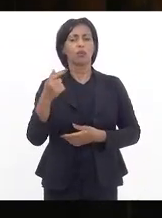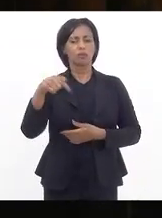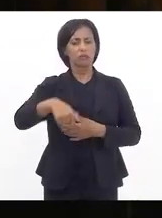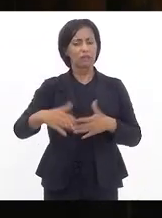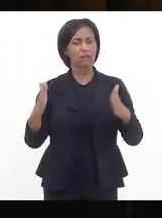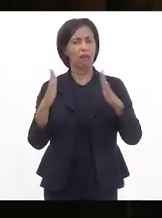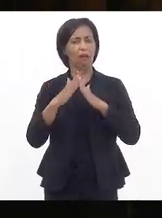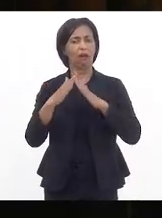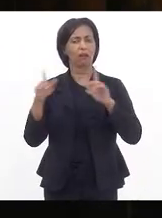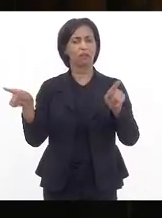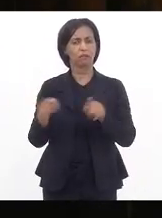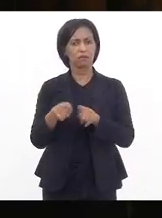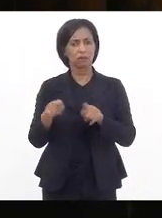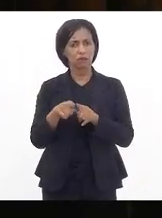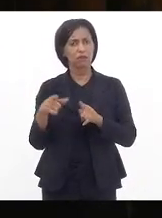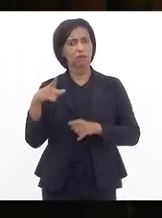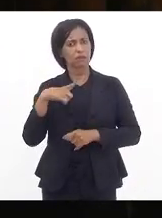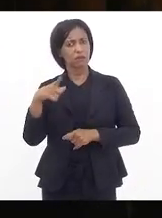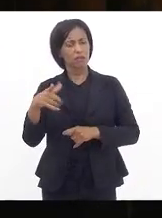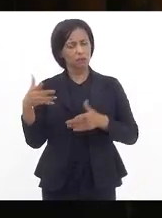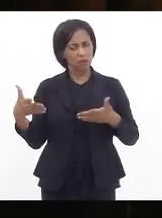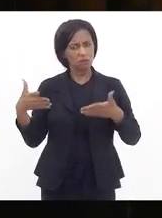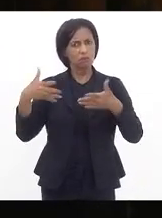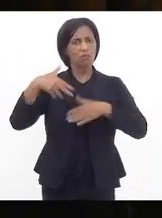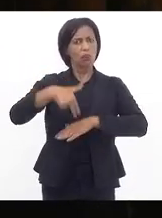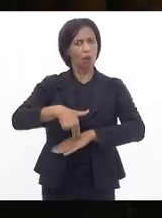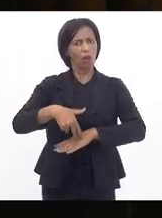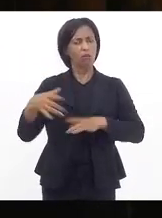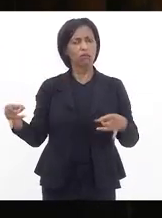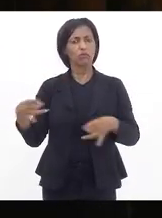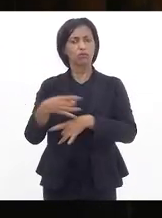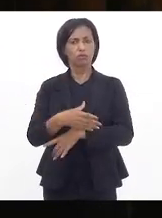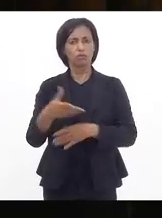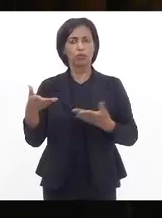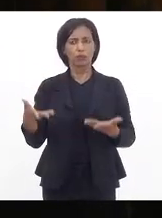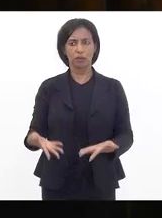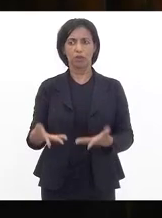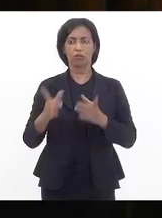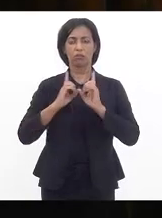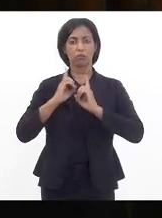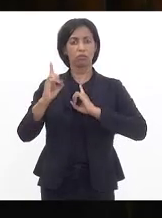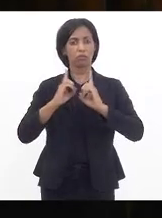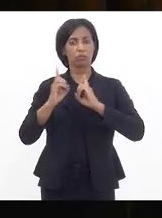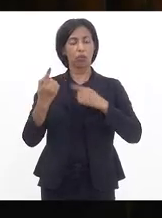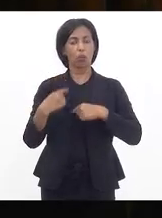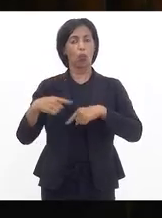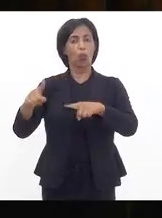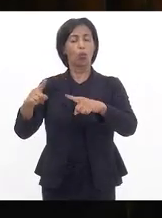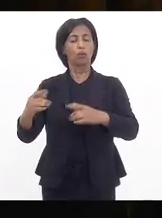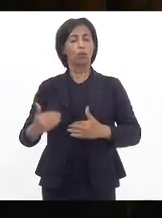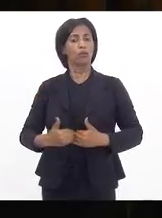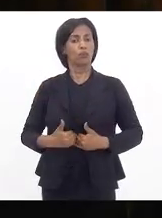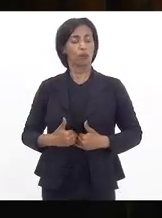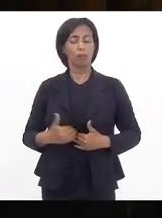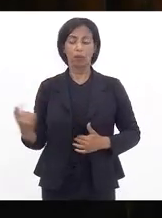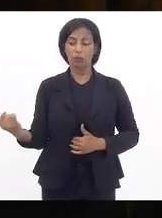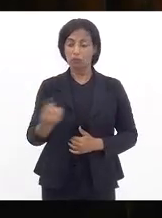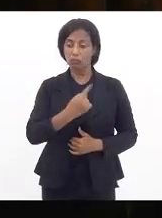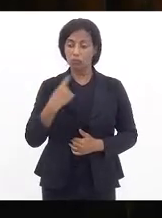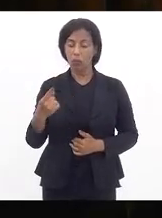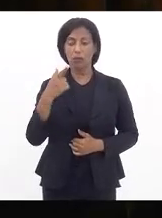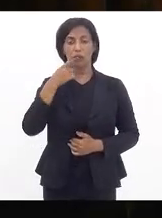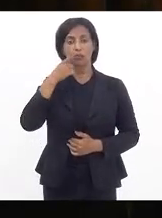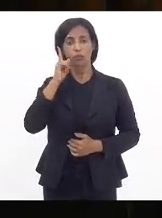casa também Deputado à Mônica Francisco se coloque à disposição do debate contra a fome nós